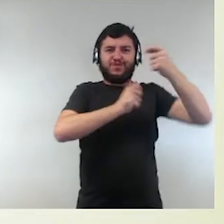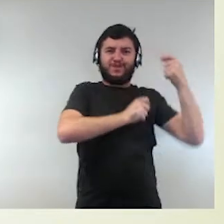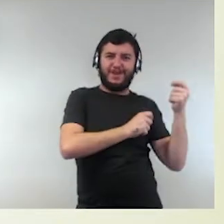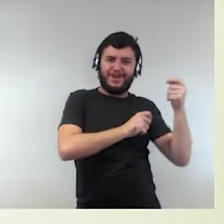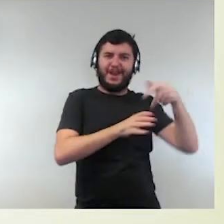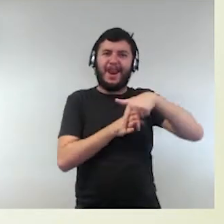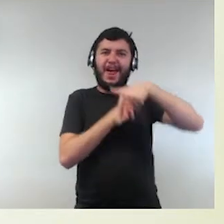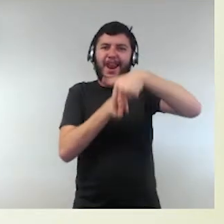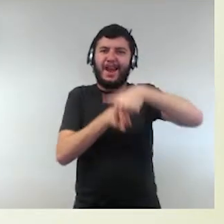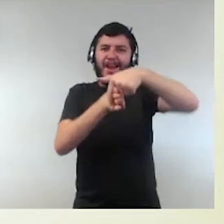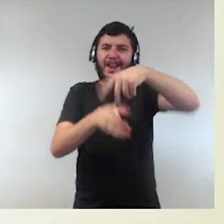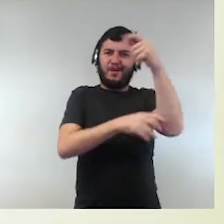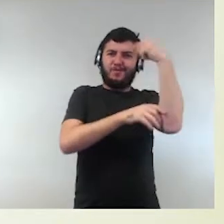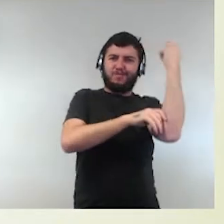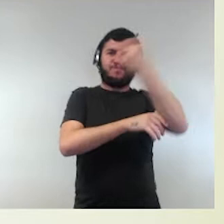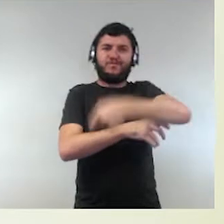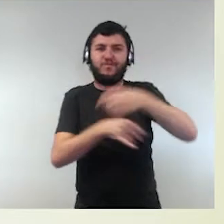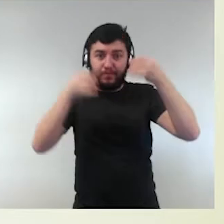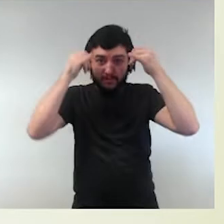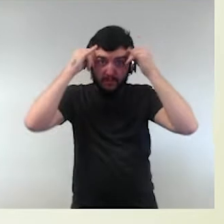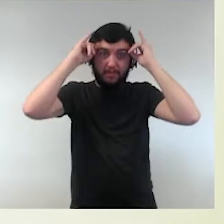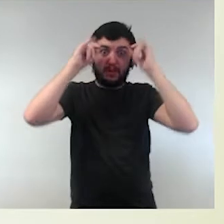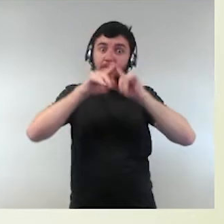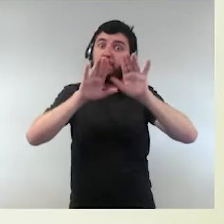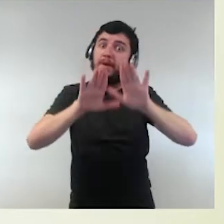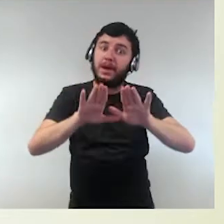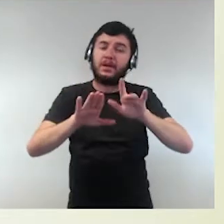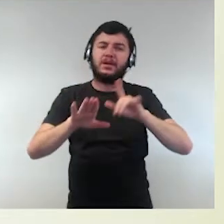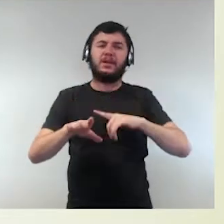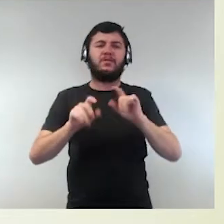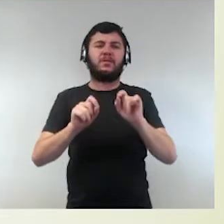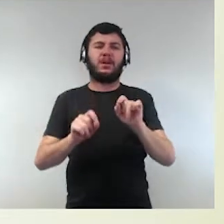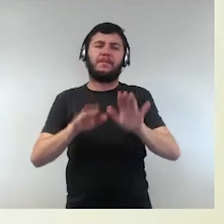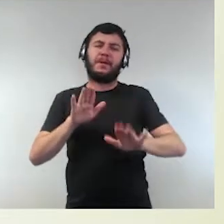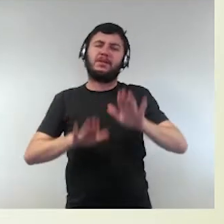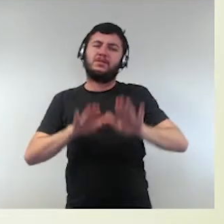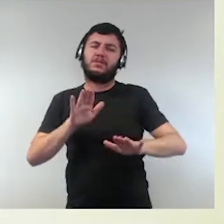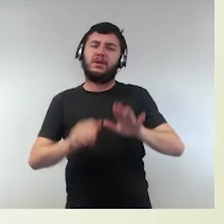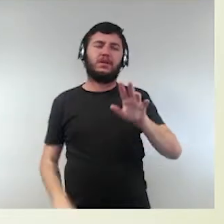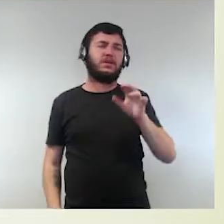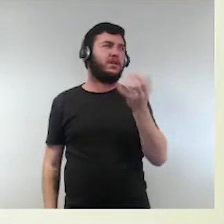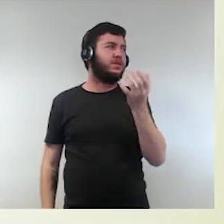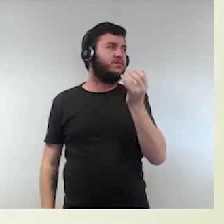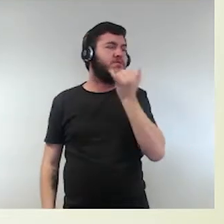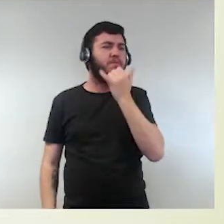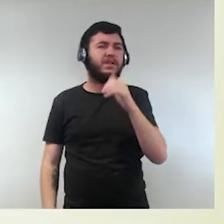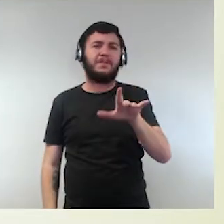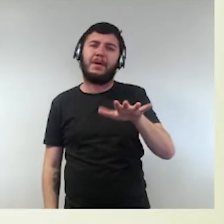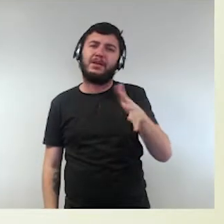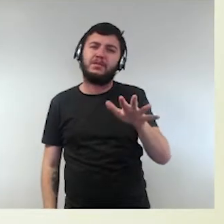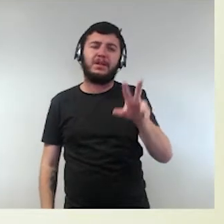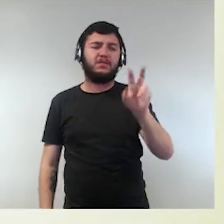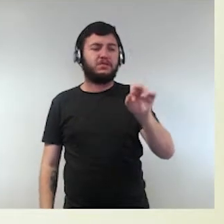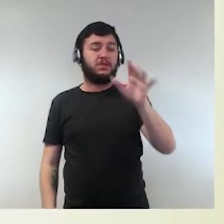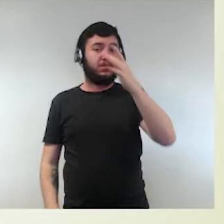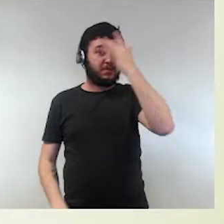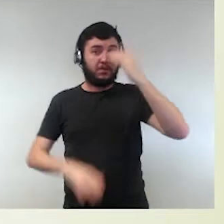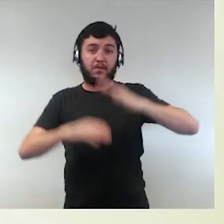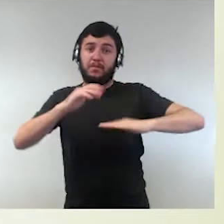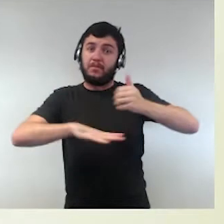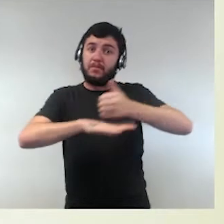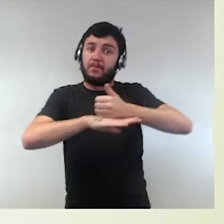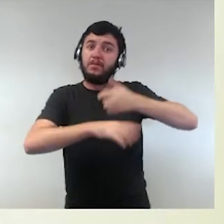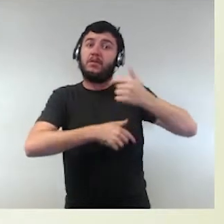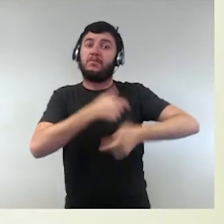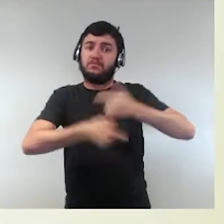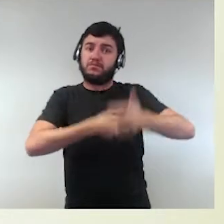Nos dias de eventos, você tem, em média, 50 profissionais trabalhando em cada evento. Nós temos uma média,